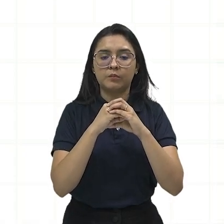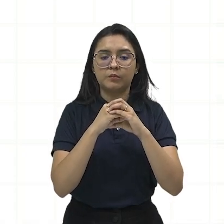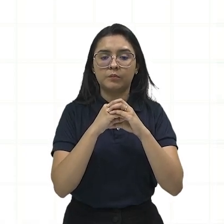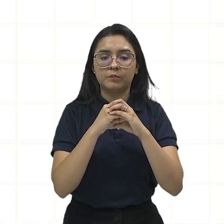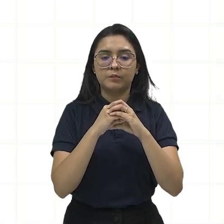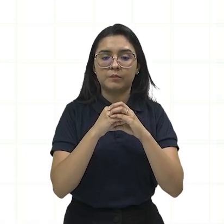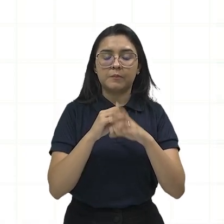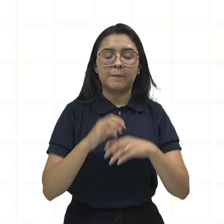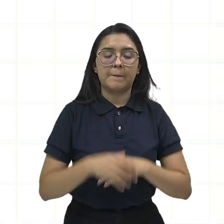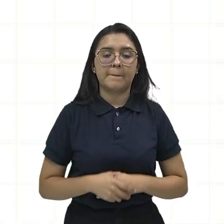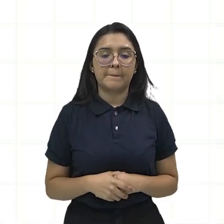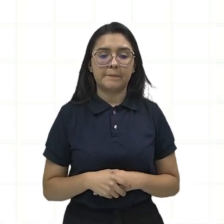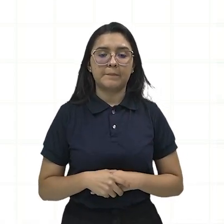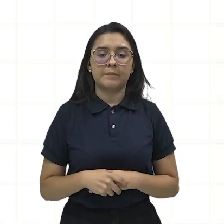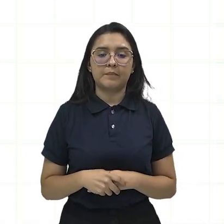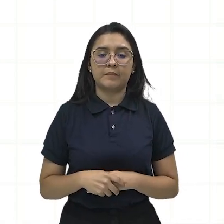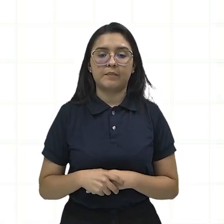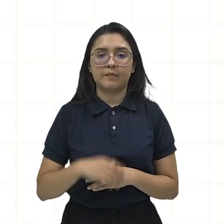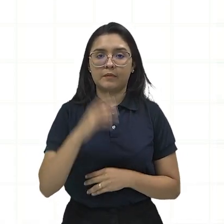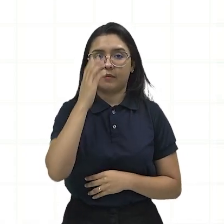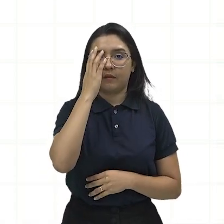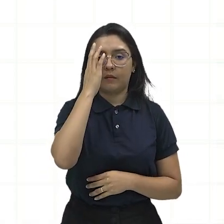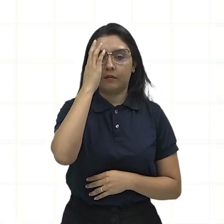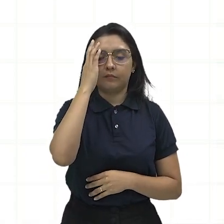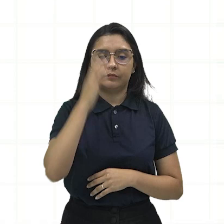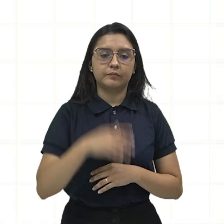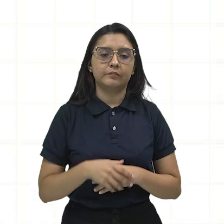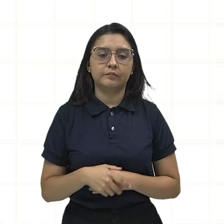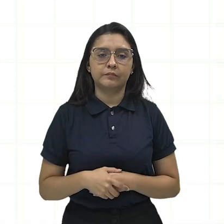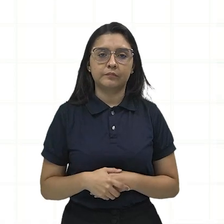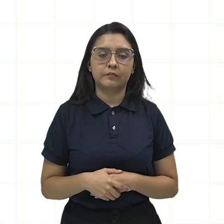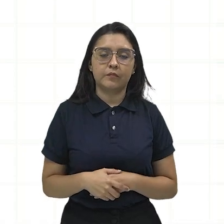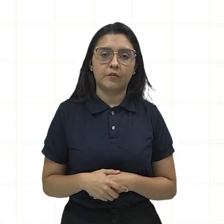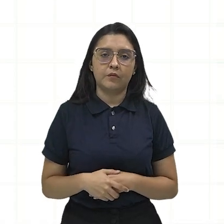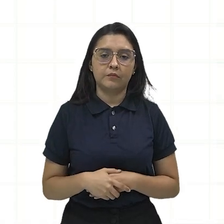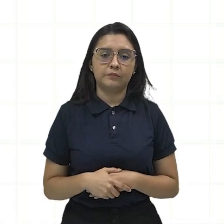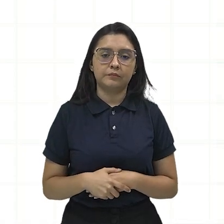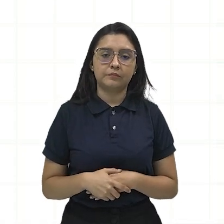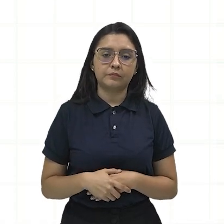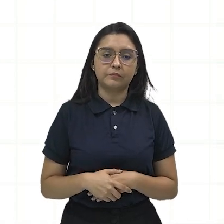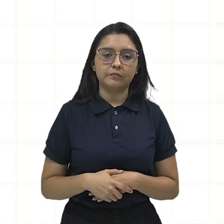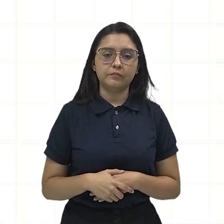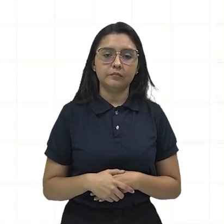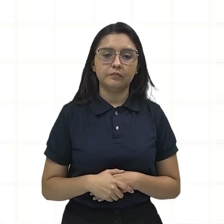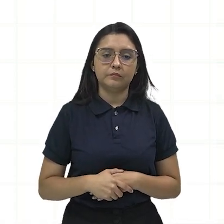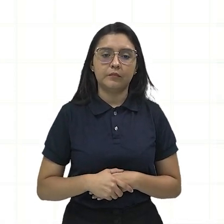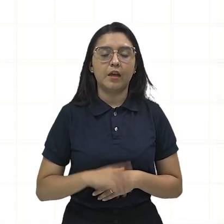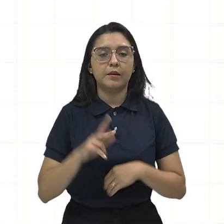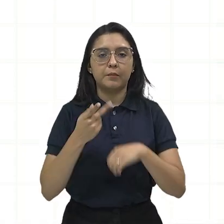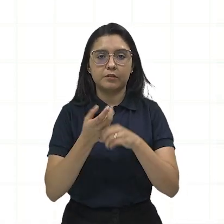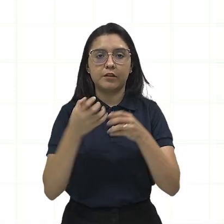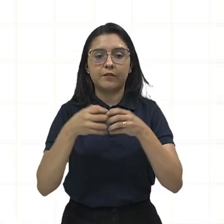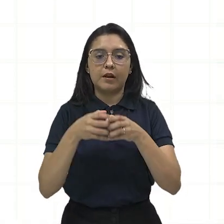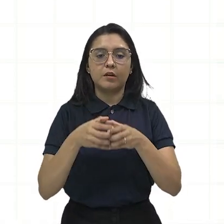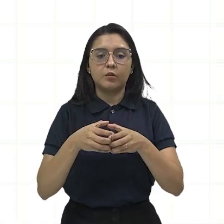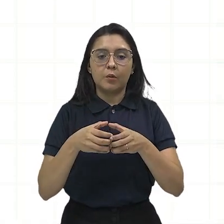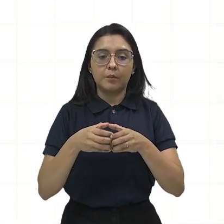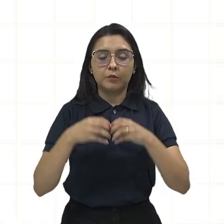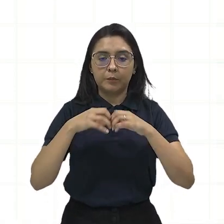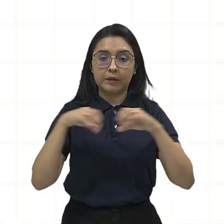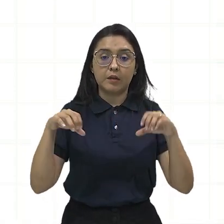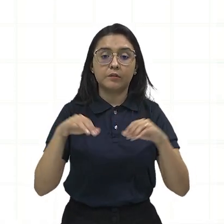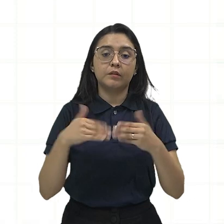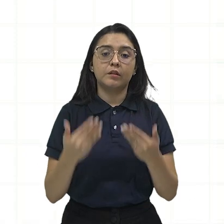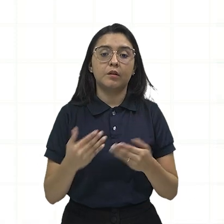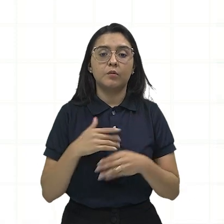formando o primeiro material do indivíduo propriamente dito, né, que ele será duplicado. Os outros